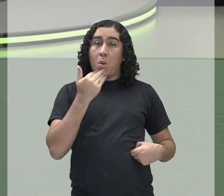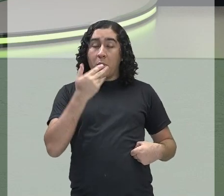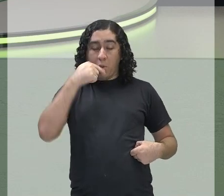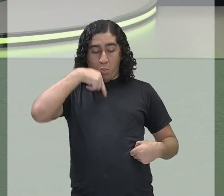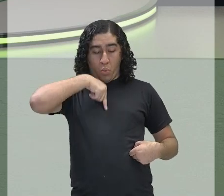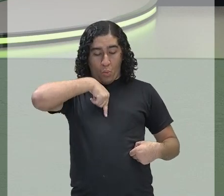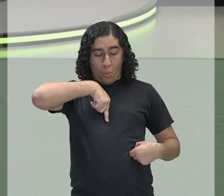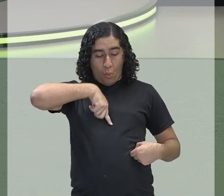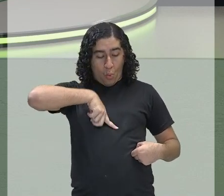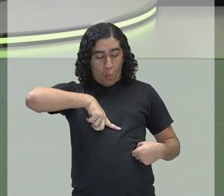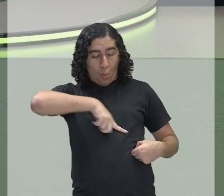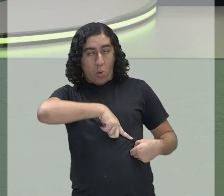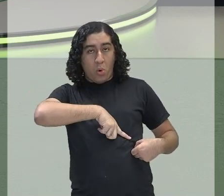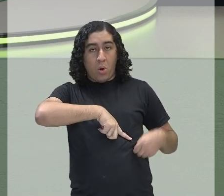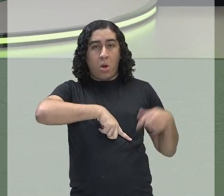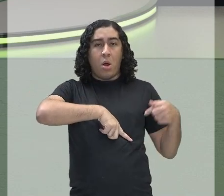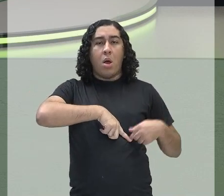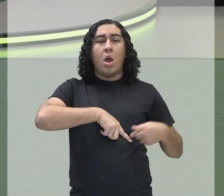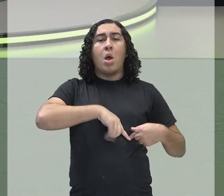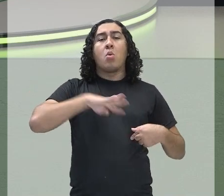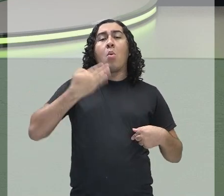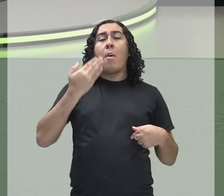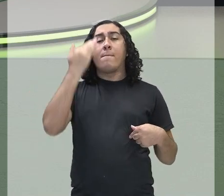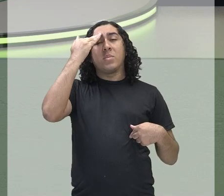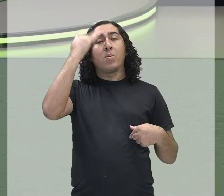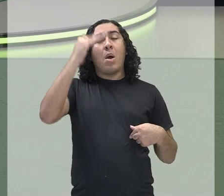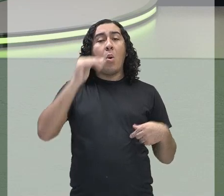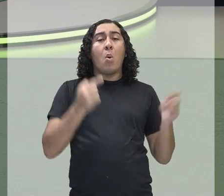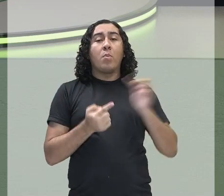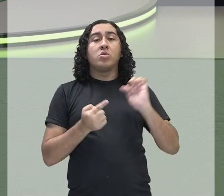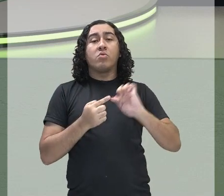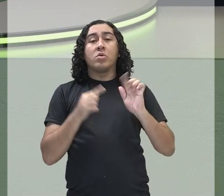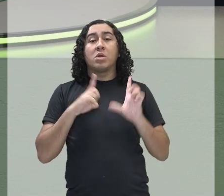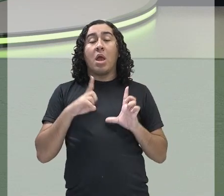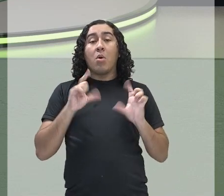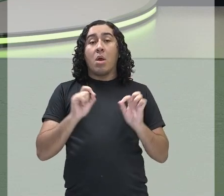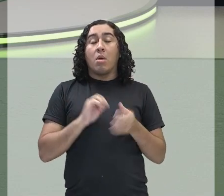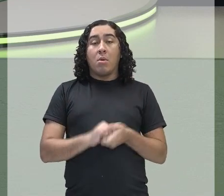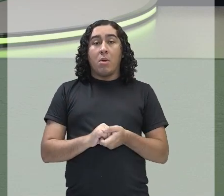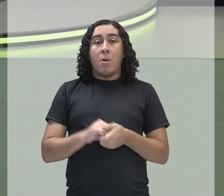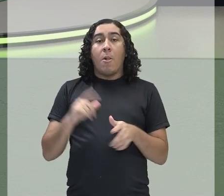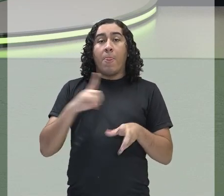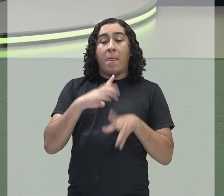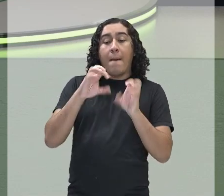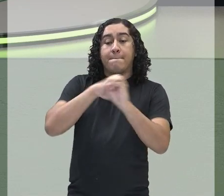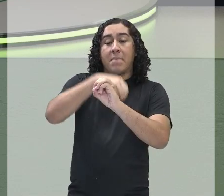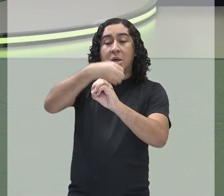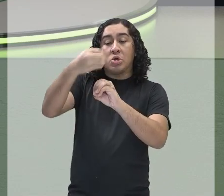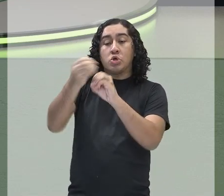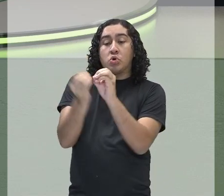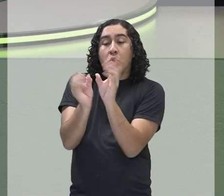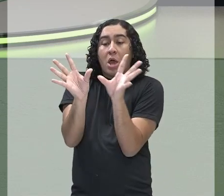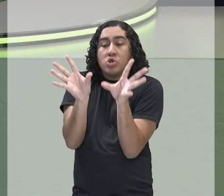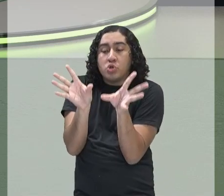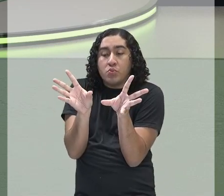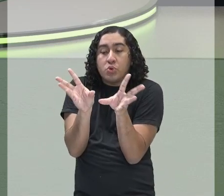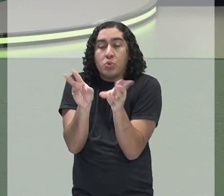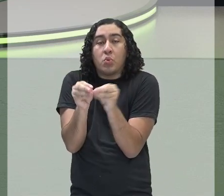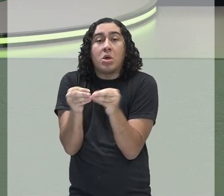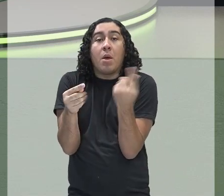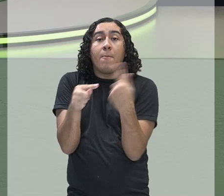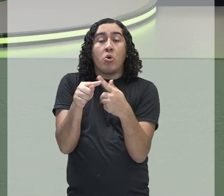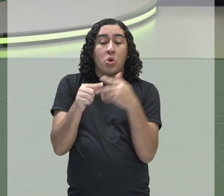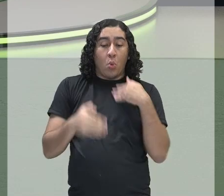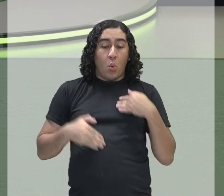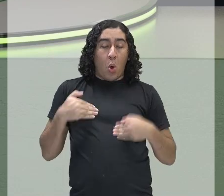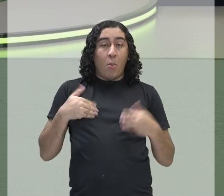digestão. Na digestão, qual é o principal objetivo? Reduzir ali aquelas partículas, porque elas precisam ser absorvidas